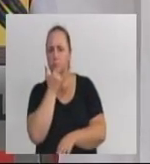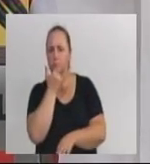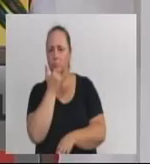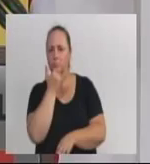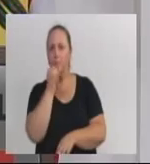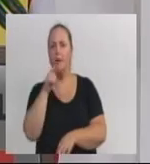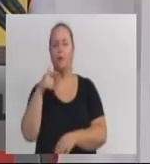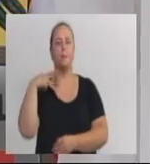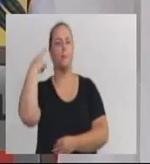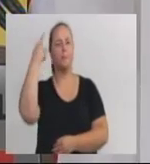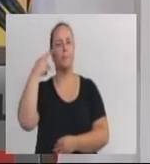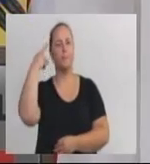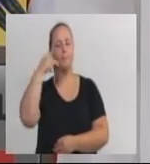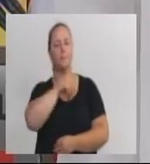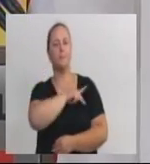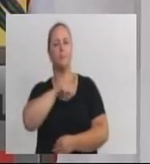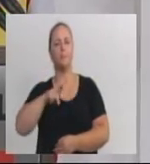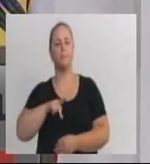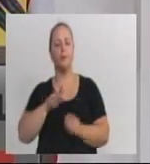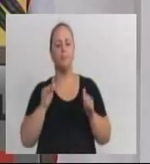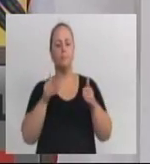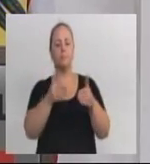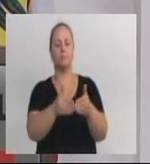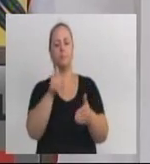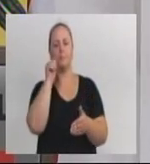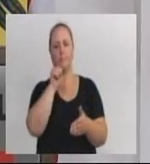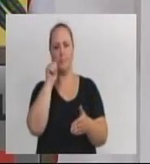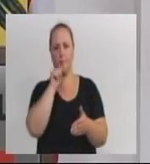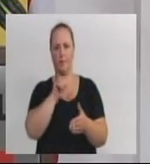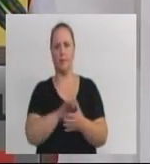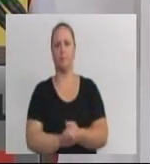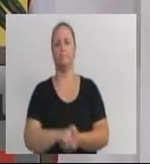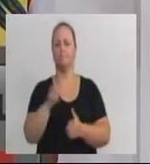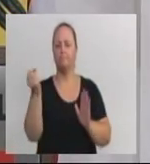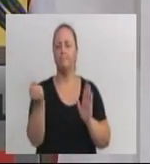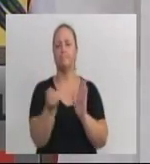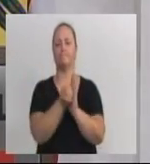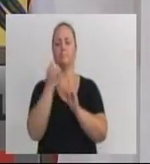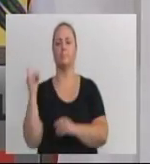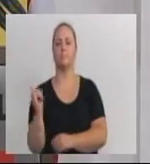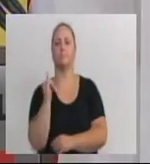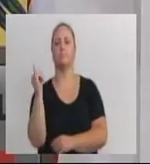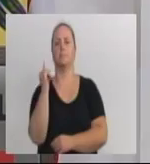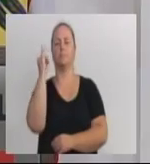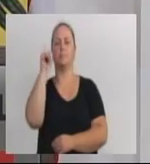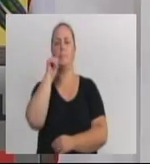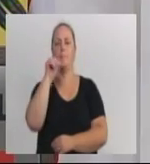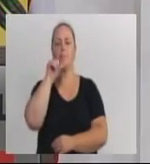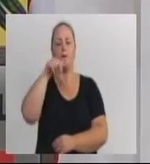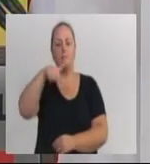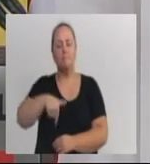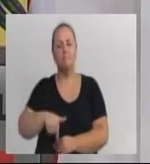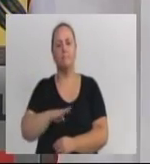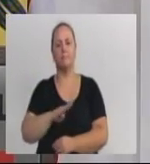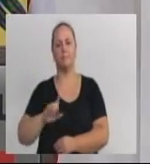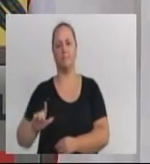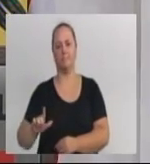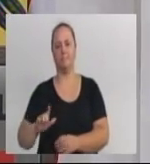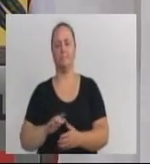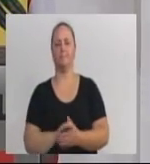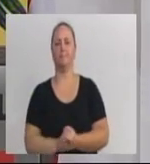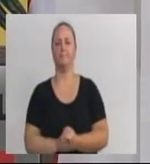de Políticas Públicas para Mulheres. É um marco muito importante para as mulheres aqui de Blumenau.